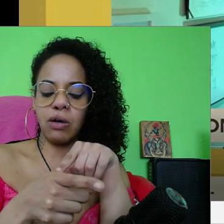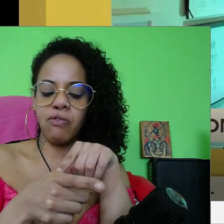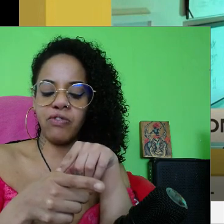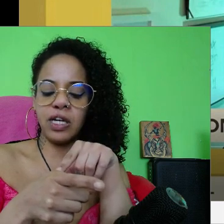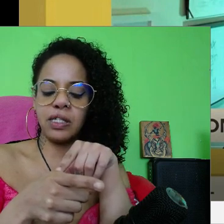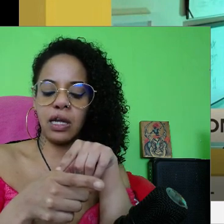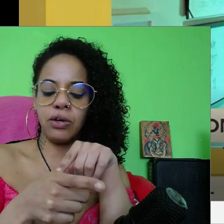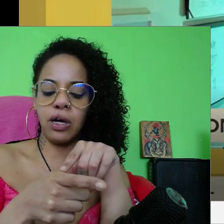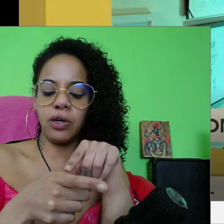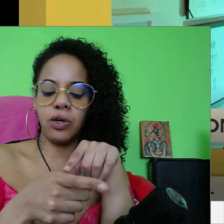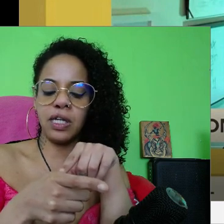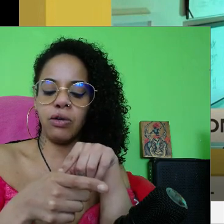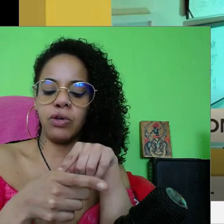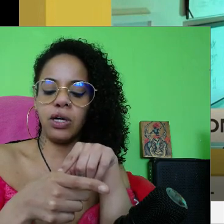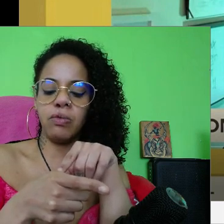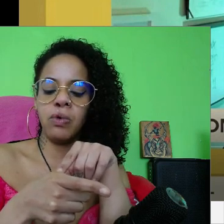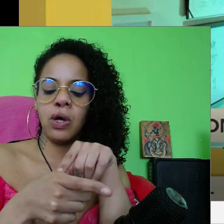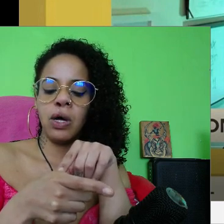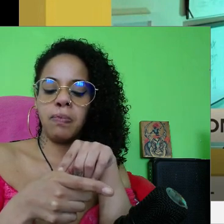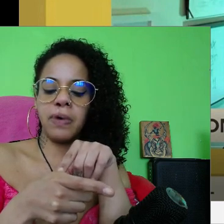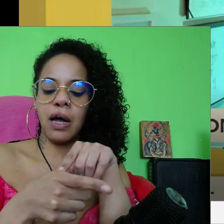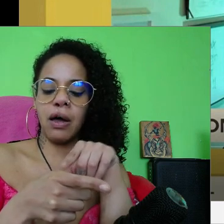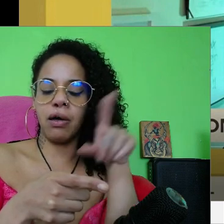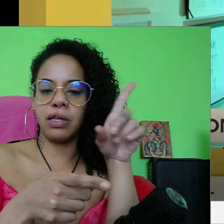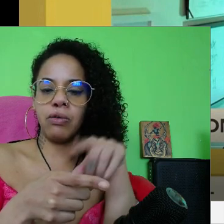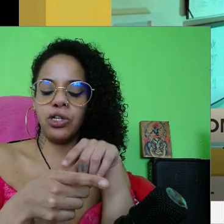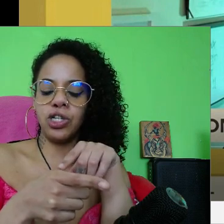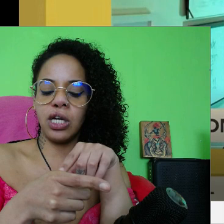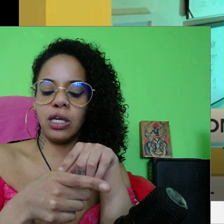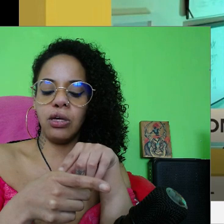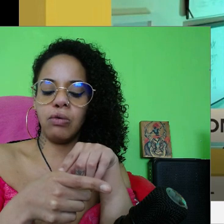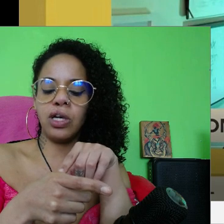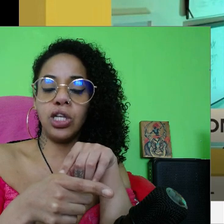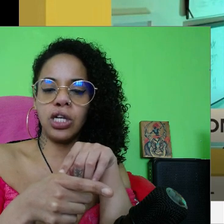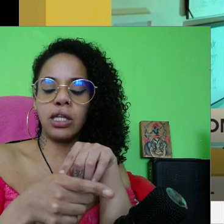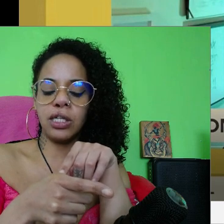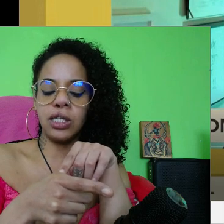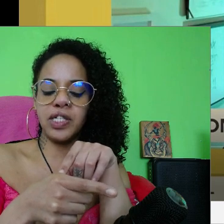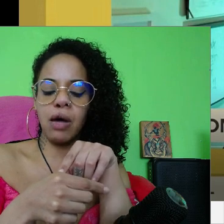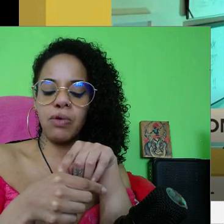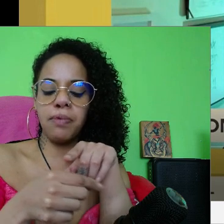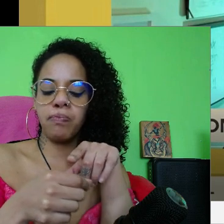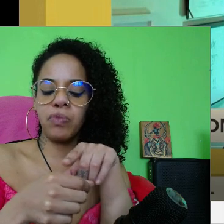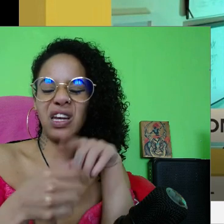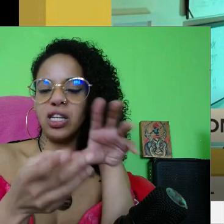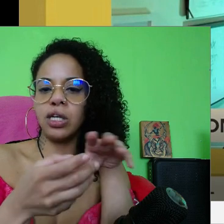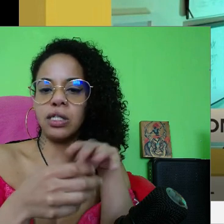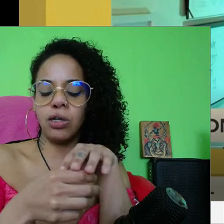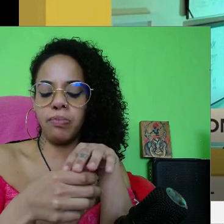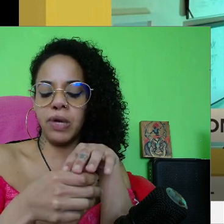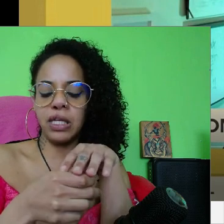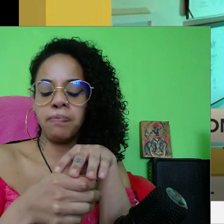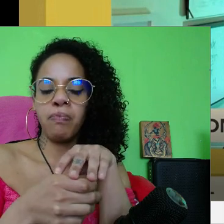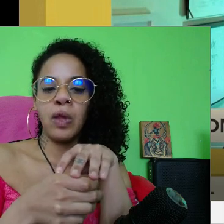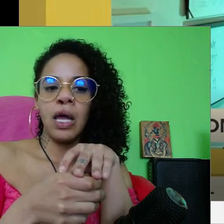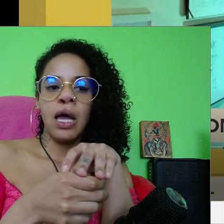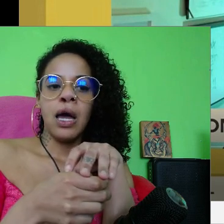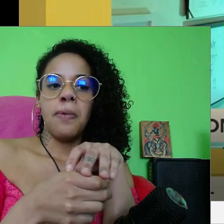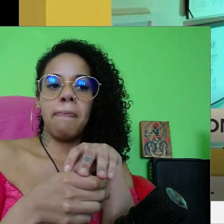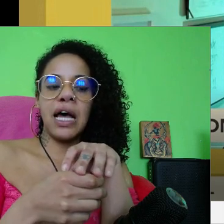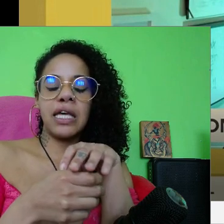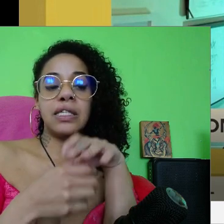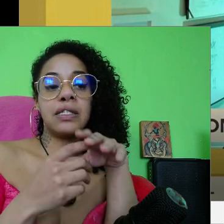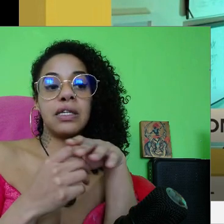porque houve essa conversa lá na nossa reunião para dar origem aí ao crítica transversal né que nem tinha esse nome ainda